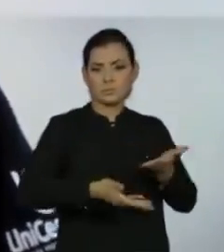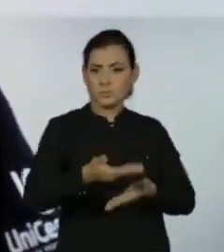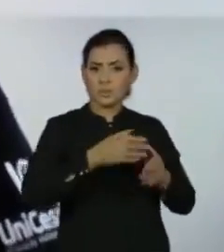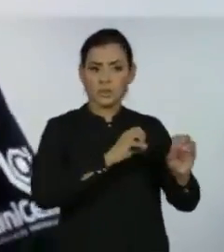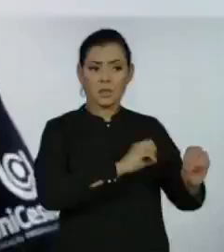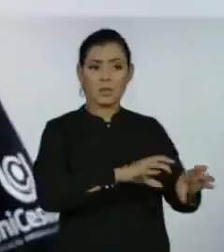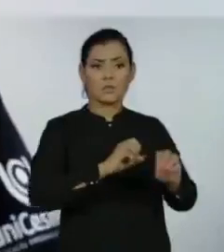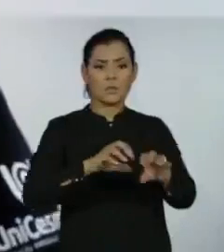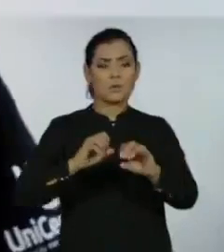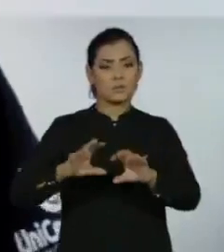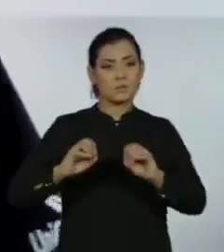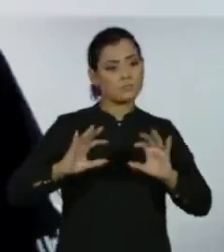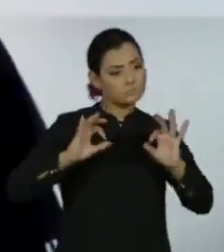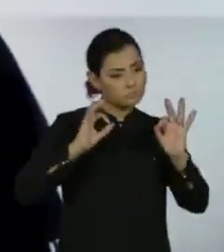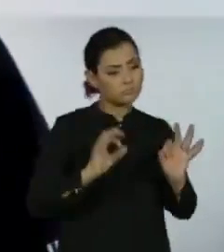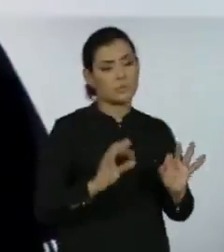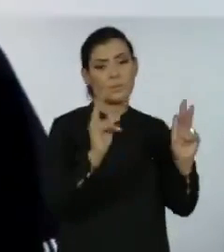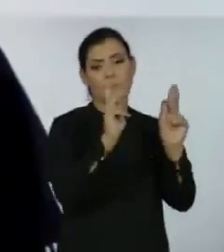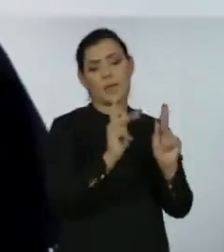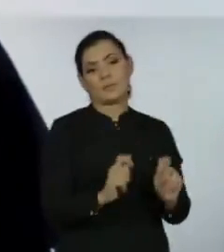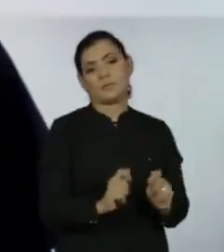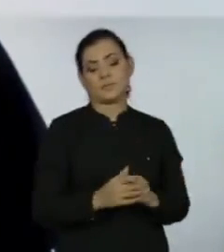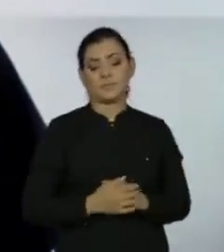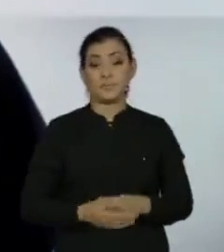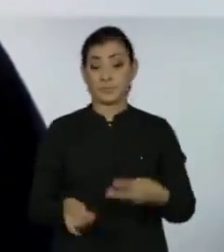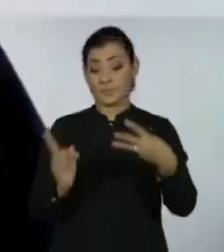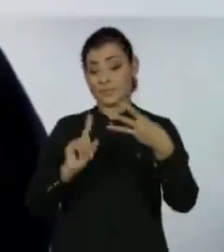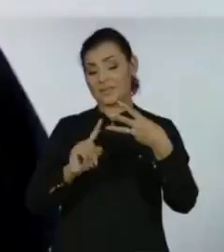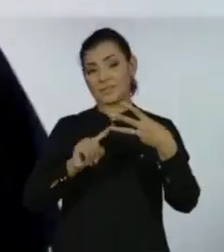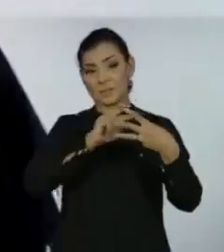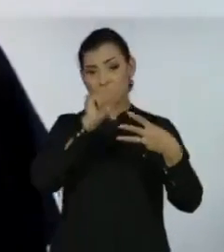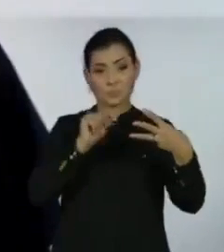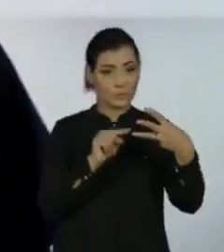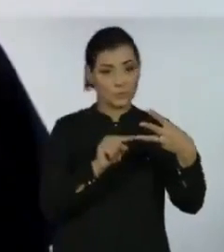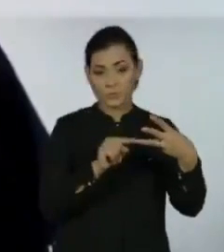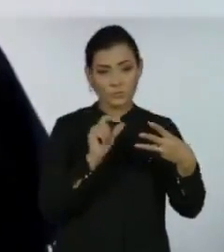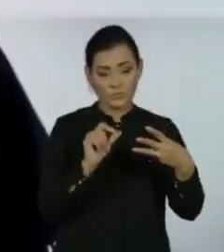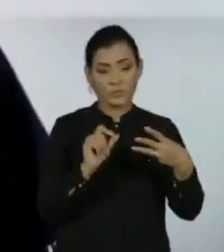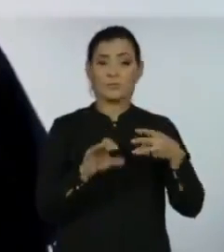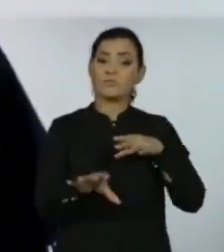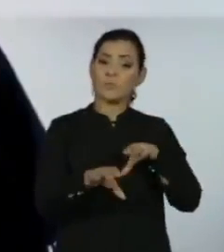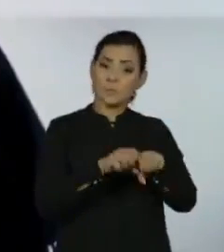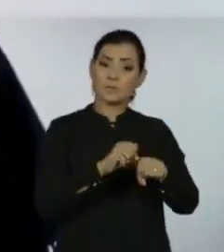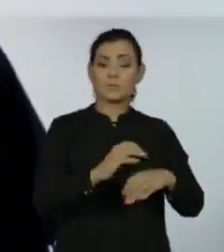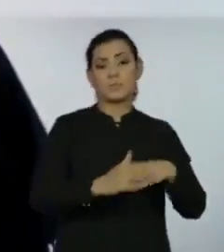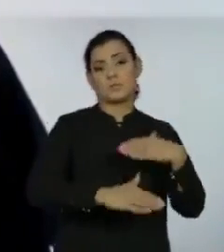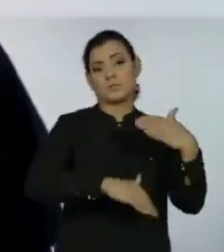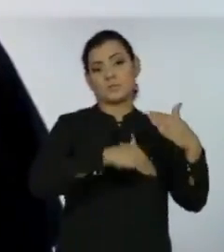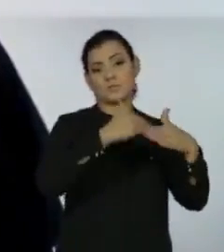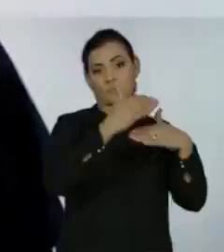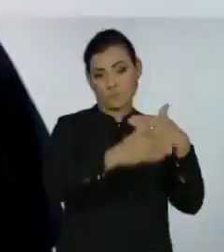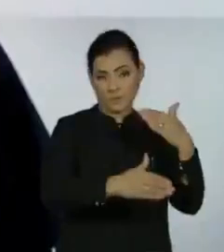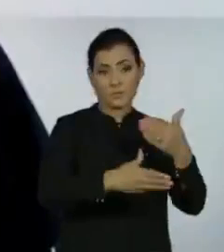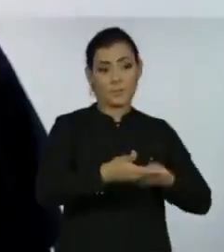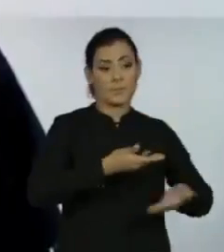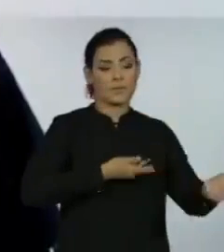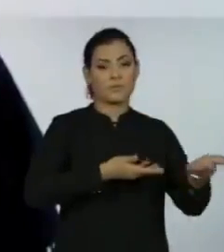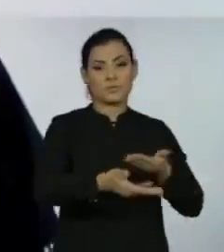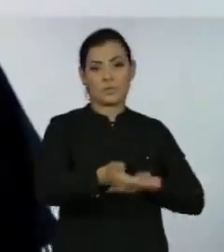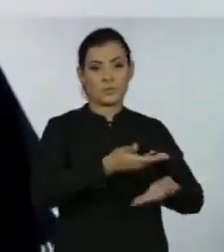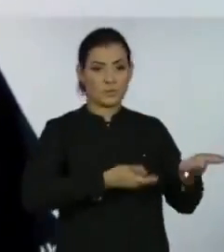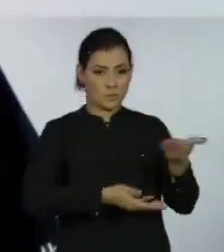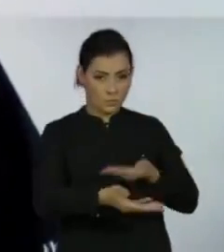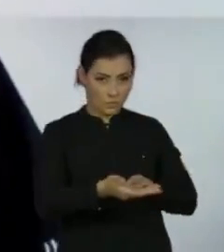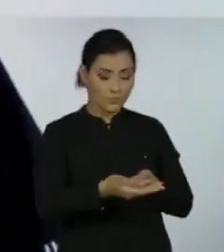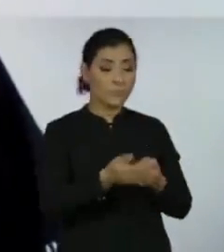uma educação para a paz. E o terceiro eixo, que é a formação e o desenvolvimento de mediadores de conflito,